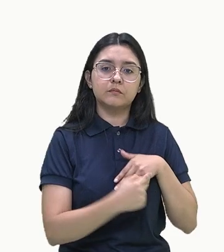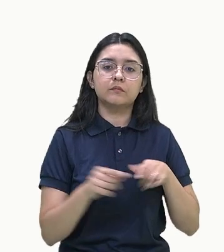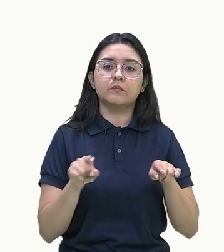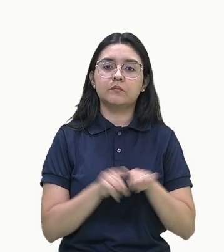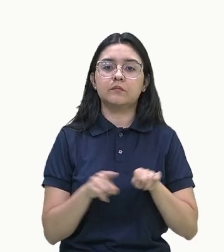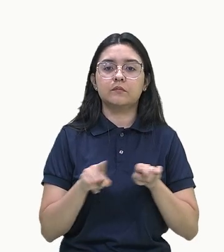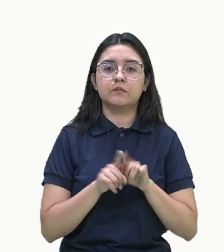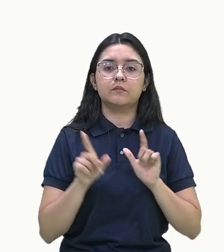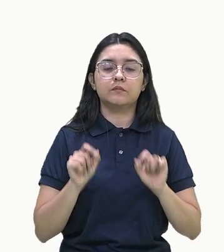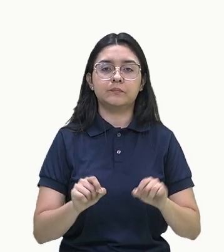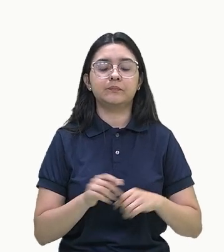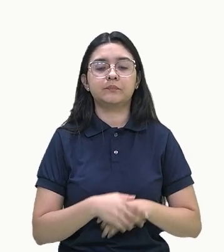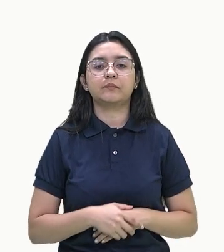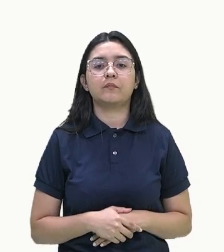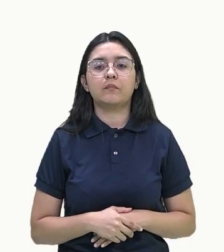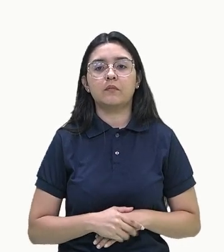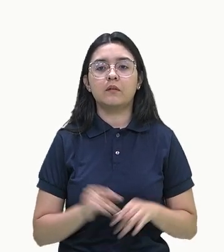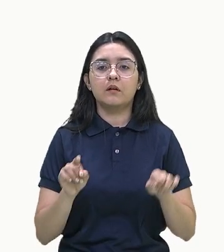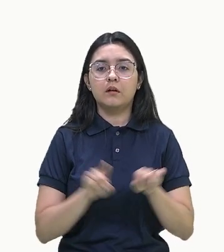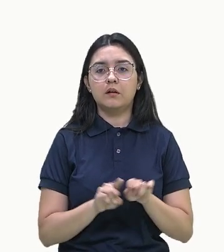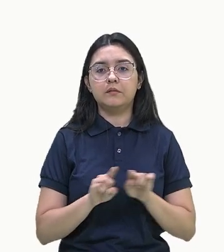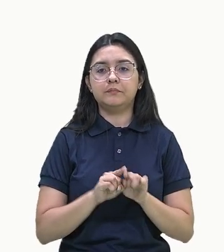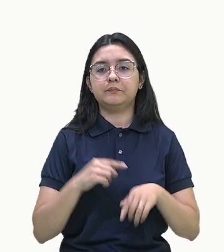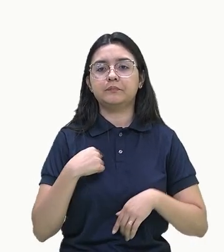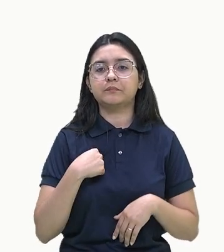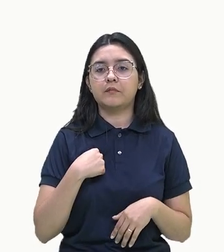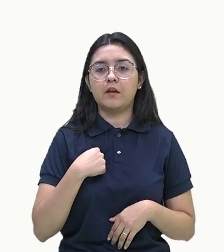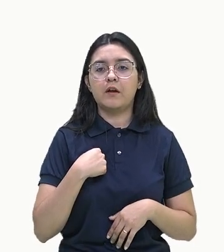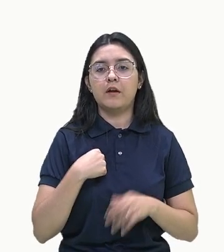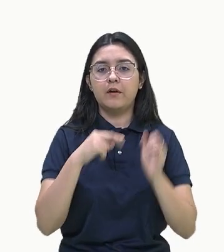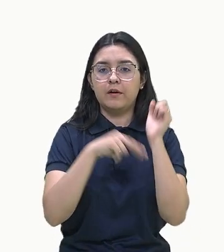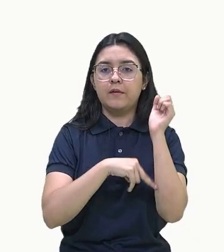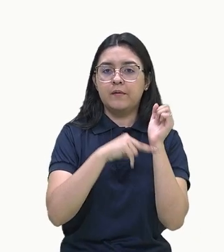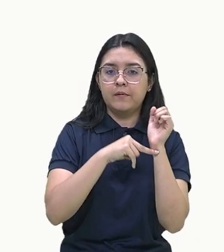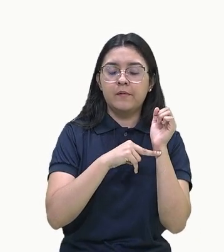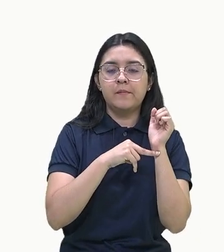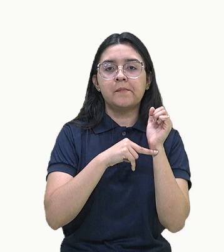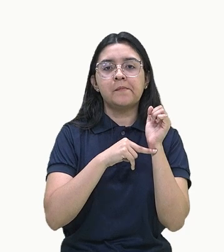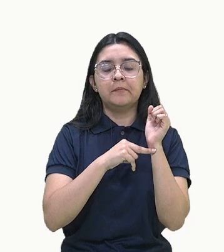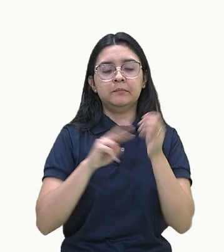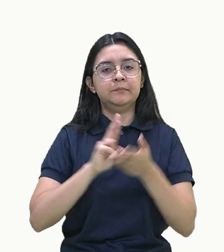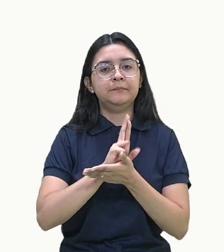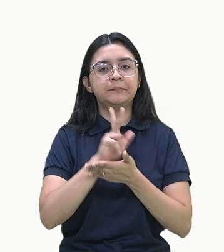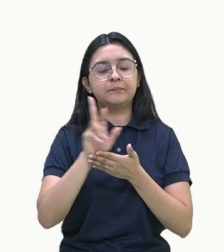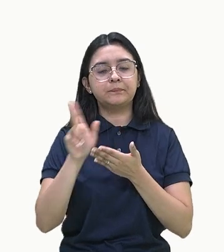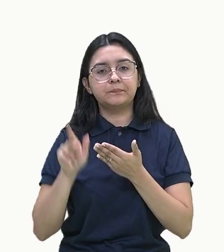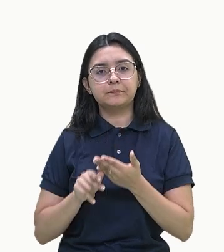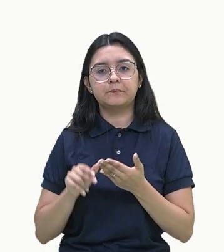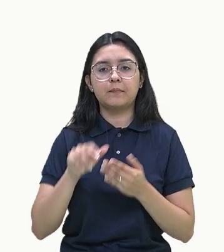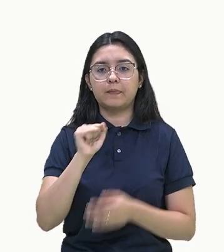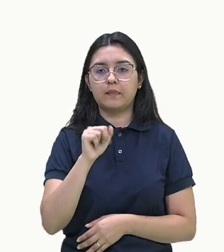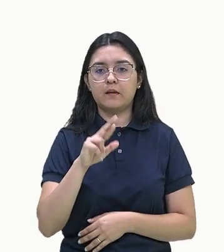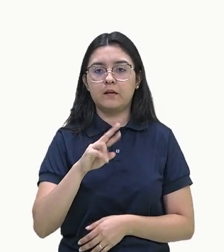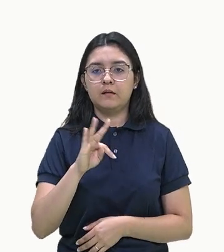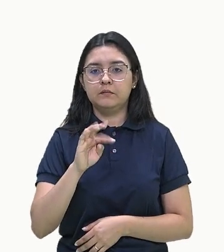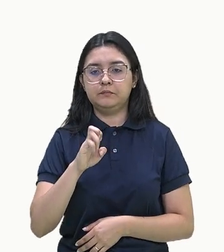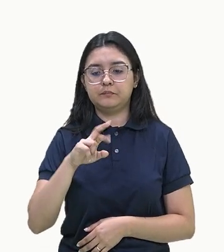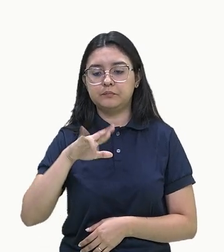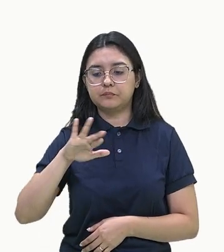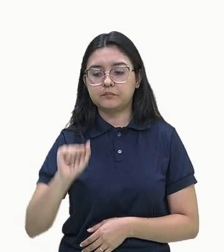inferiores. Nós temos aí artérias, né, e veias. Artérias vão, em azuis